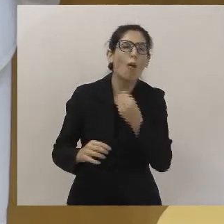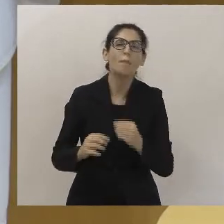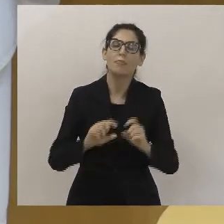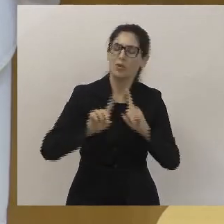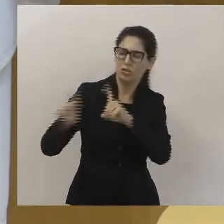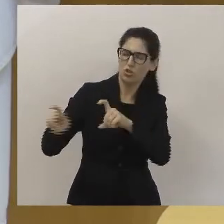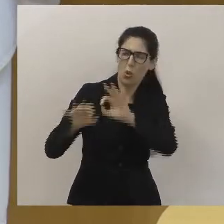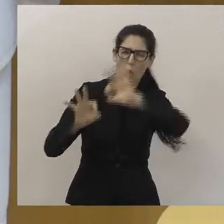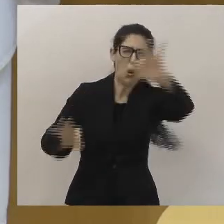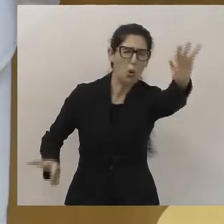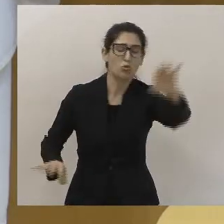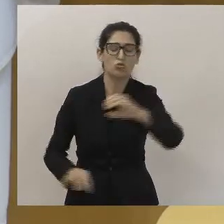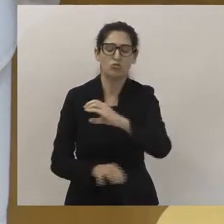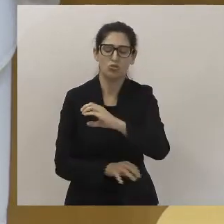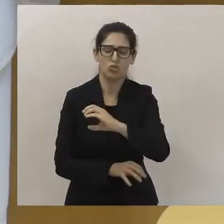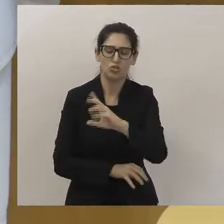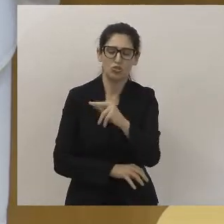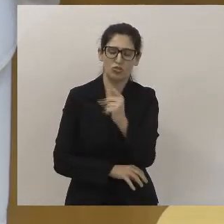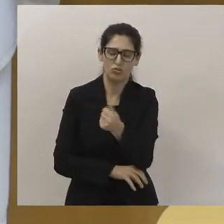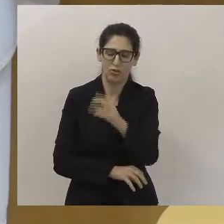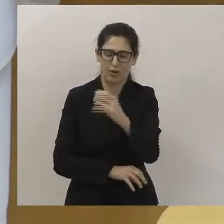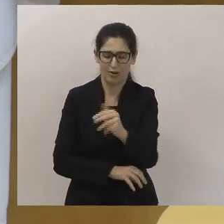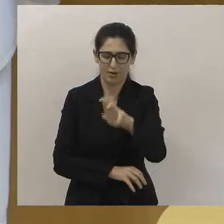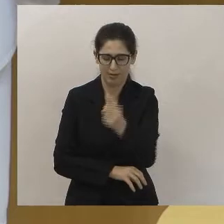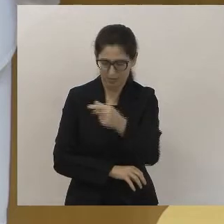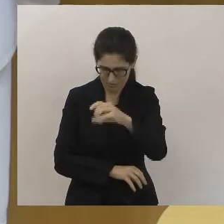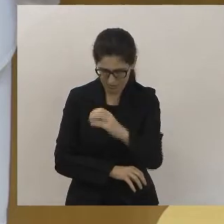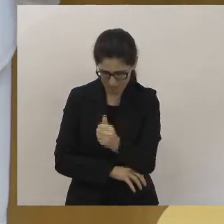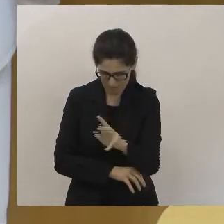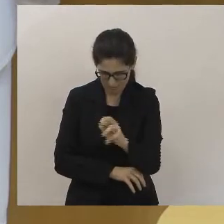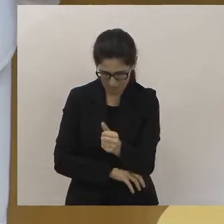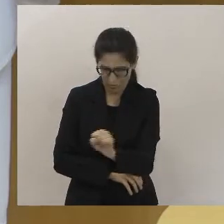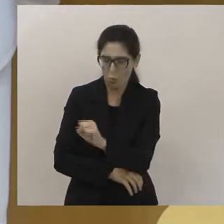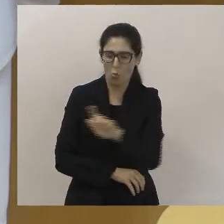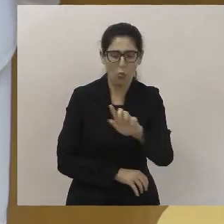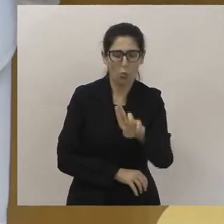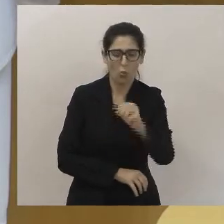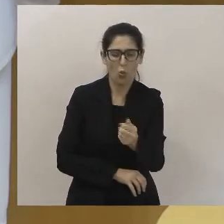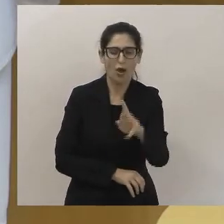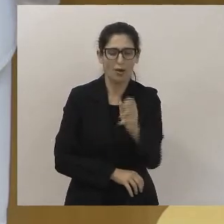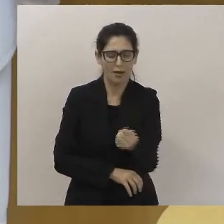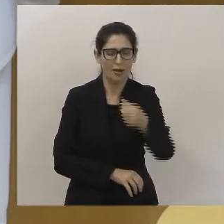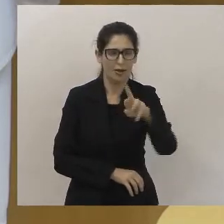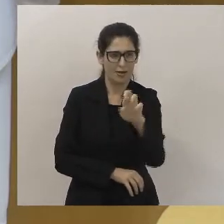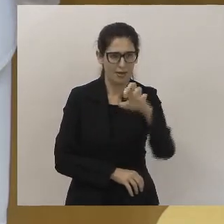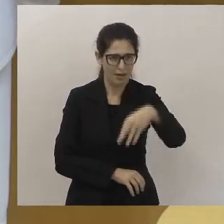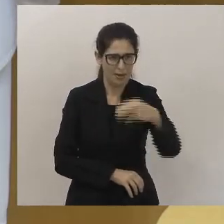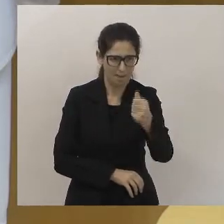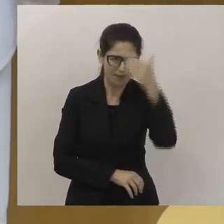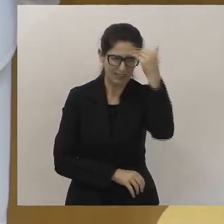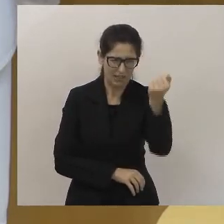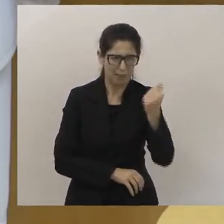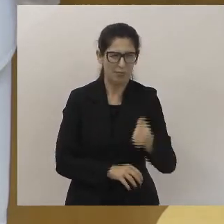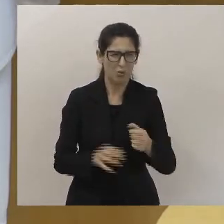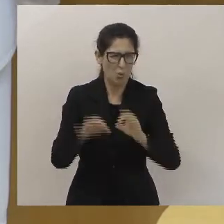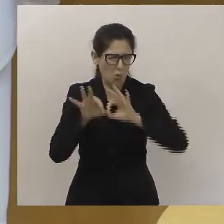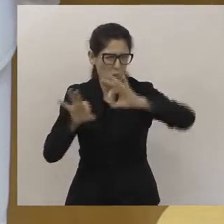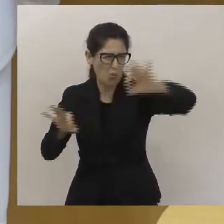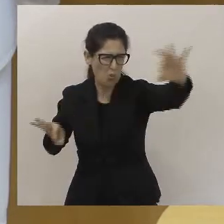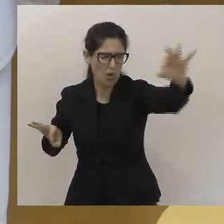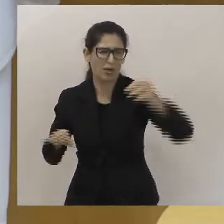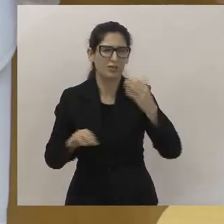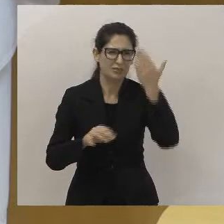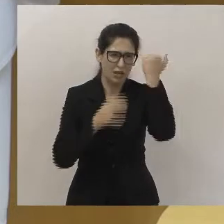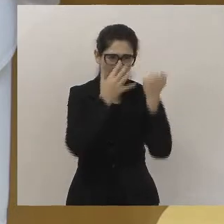muito passear lá com a minha sogra morava lá né até uma época tinha um remédio contínuo levo-o vai volta